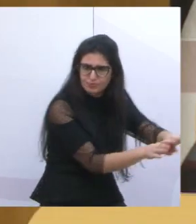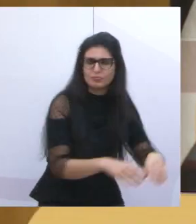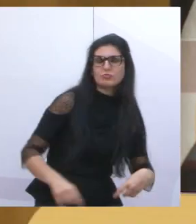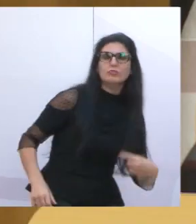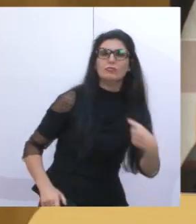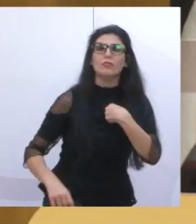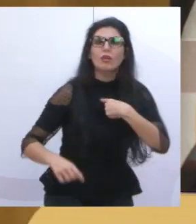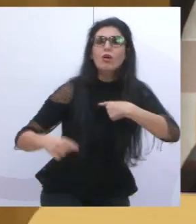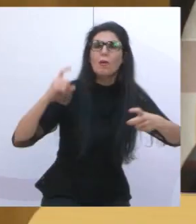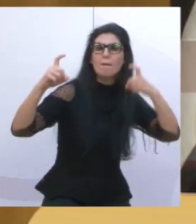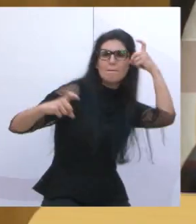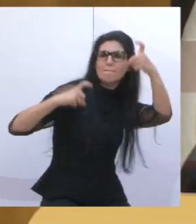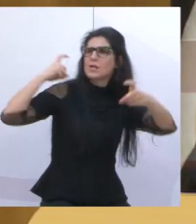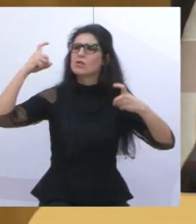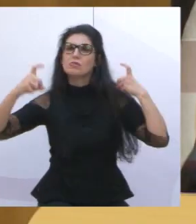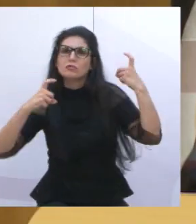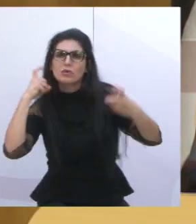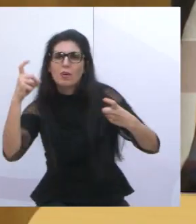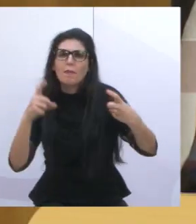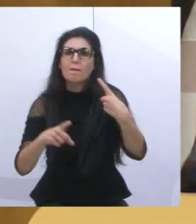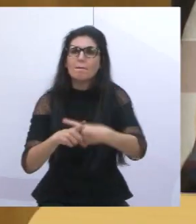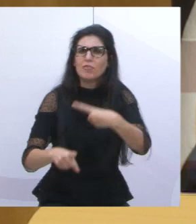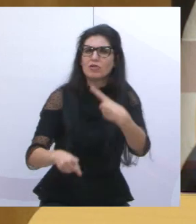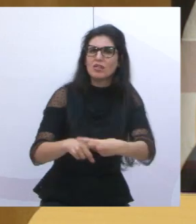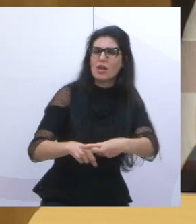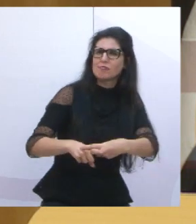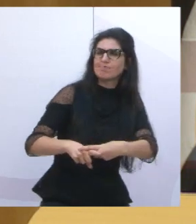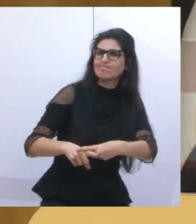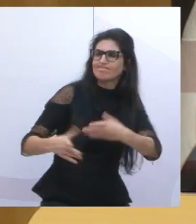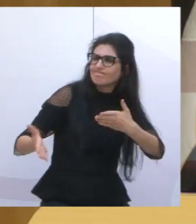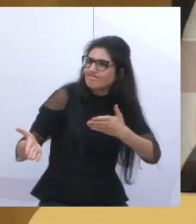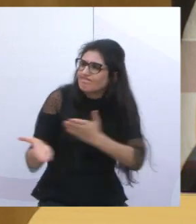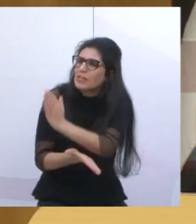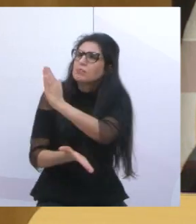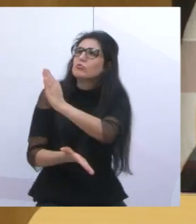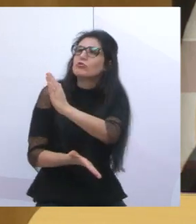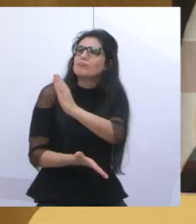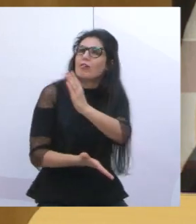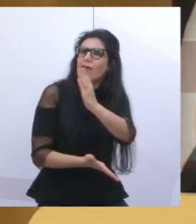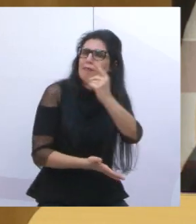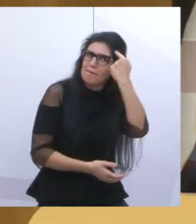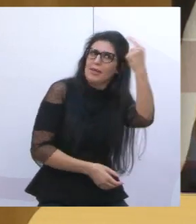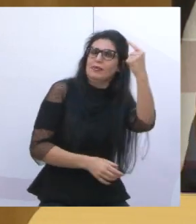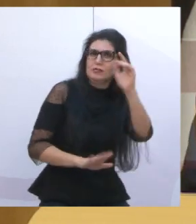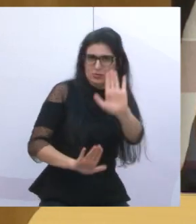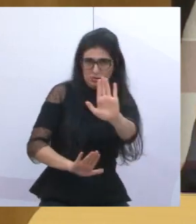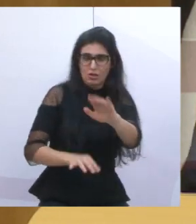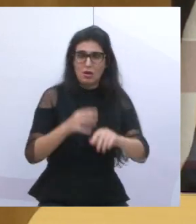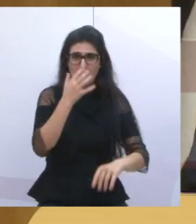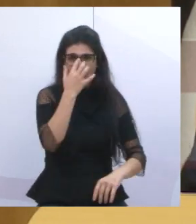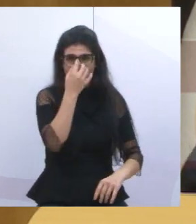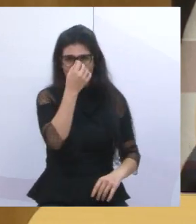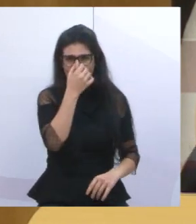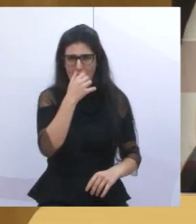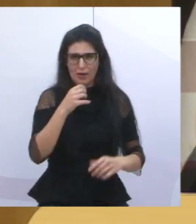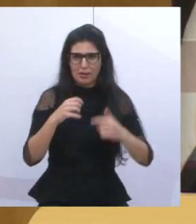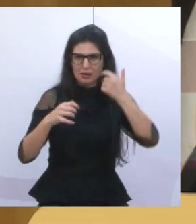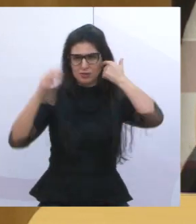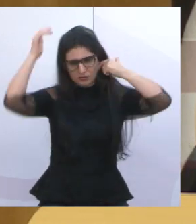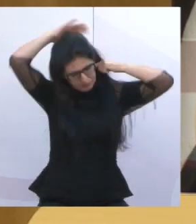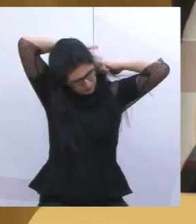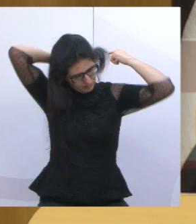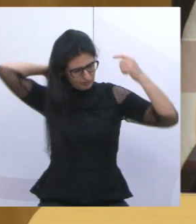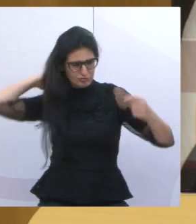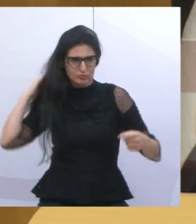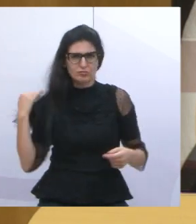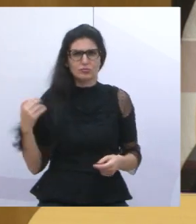nós estamos, se aprovado da forma como encaminhado, a eliminar a